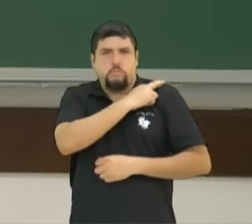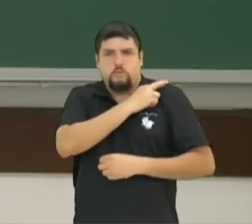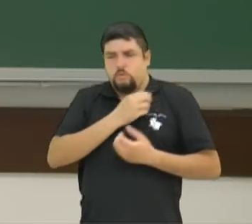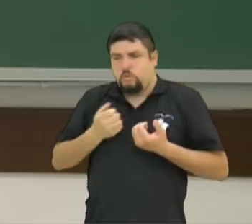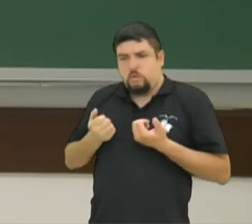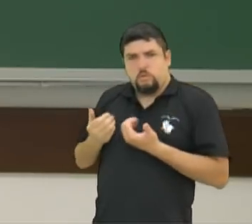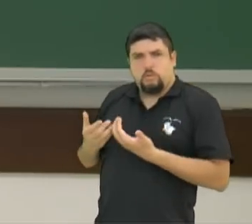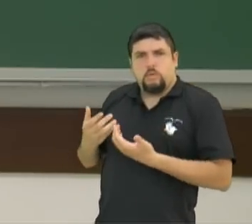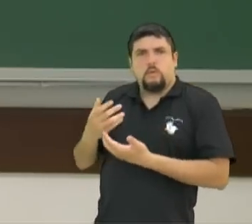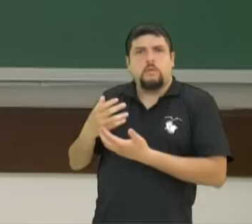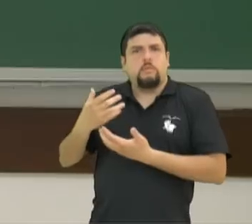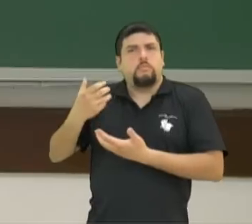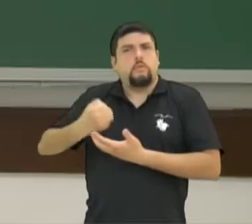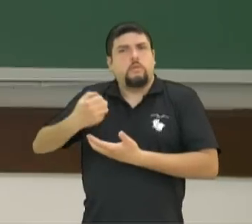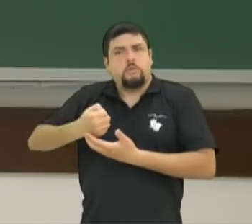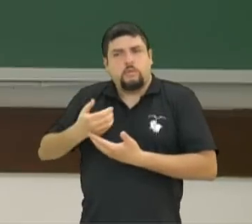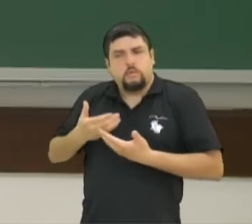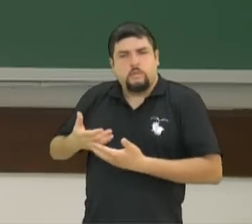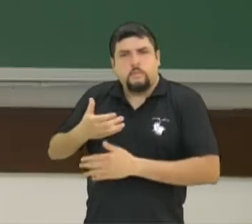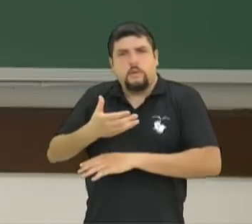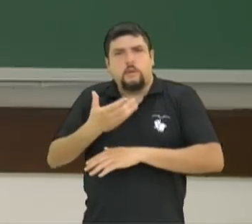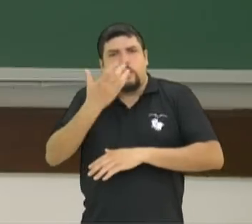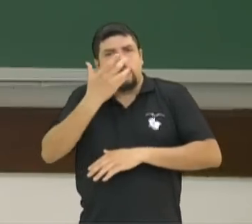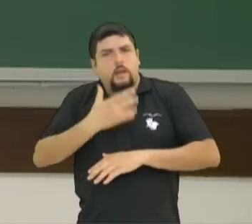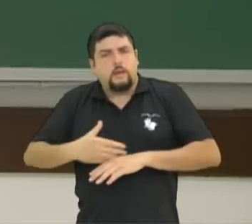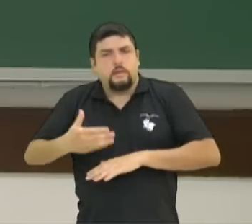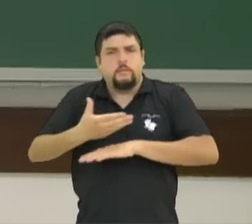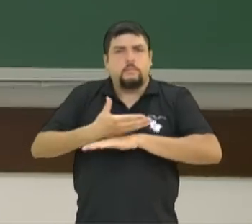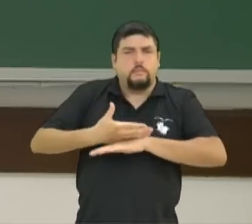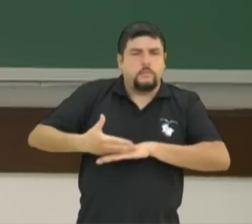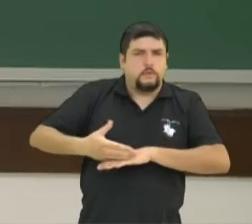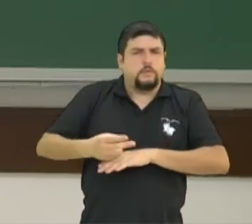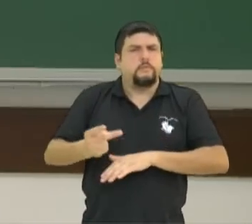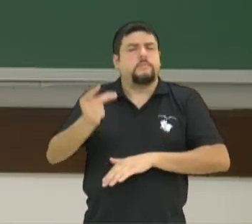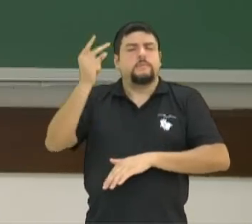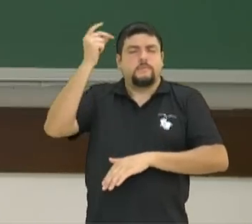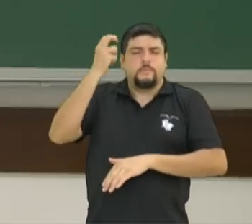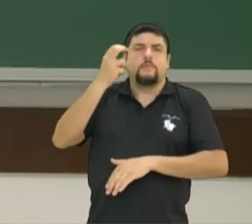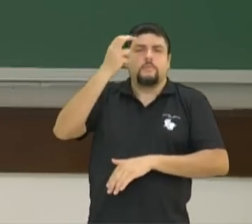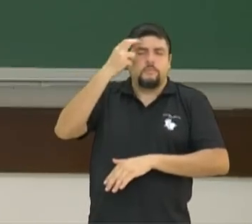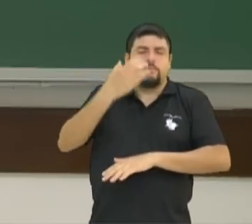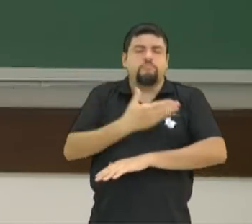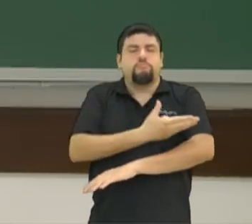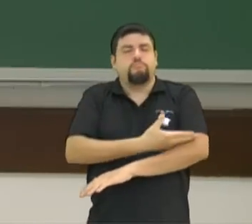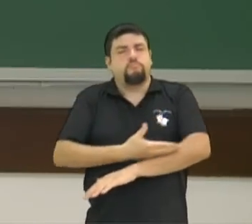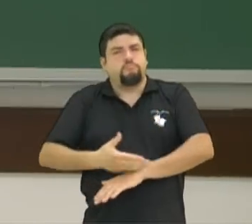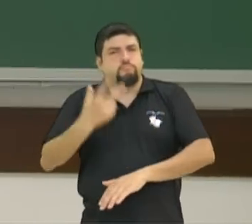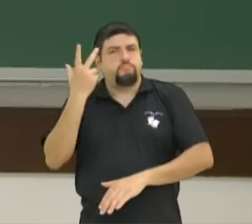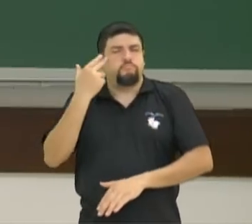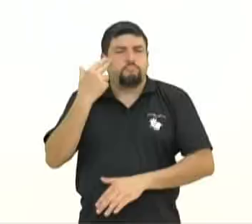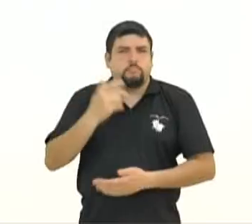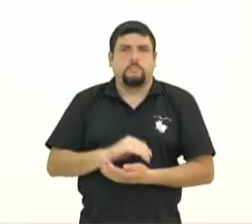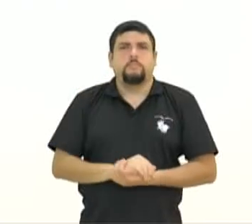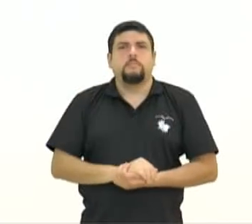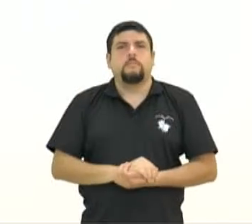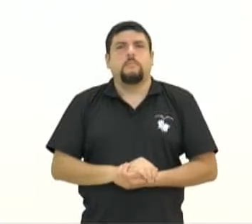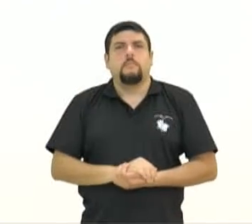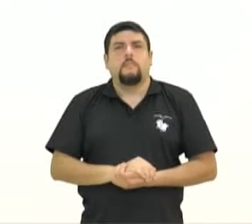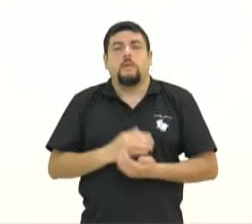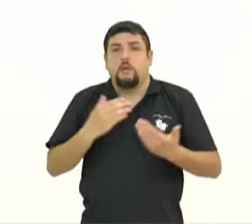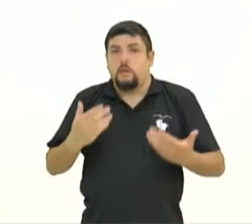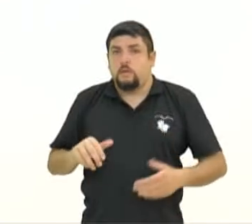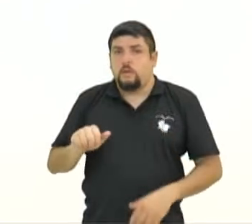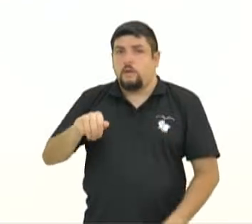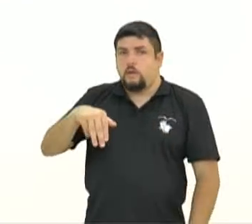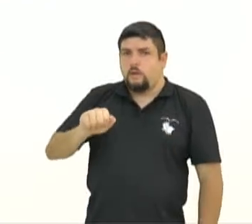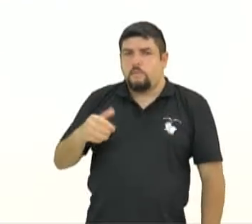né? O que era uma prática bem comum durante o nosso período colonial. Então essa prática da ama de leite era